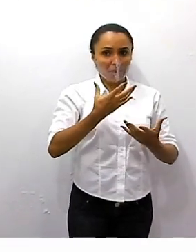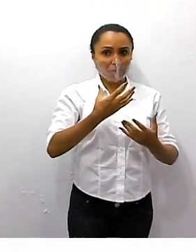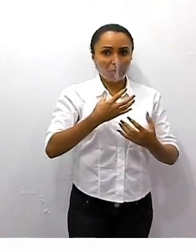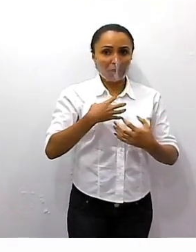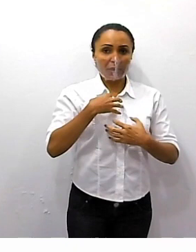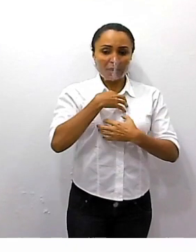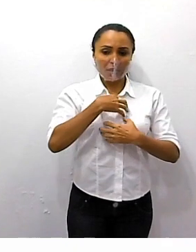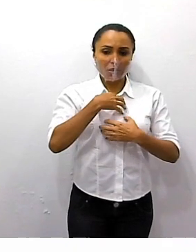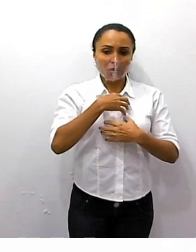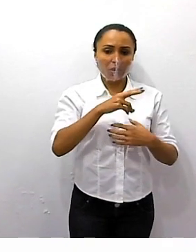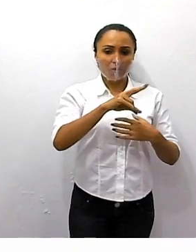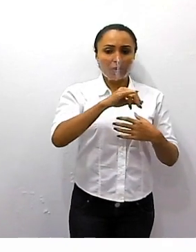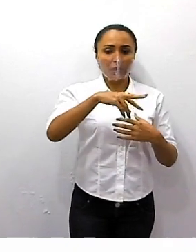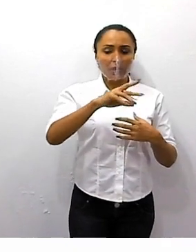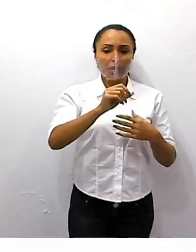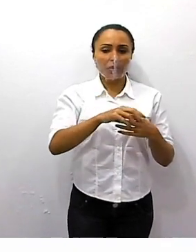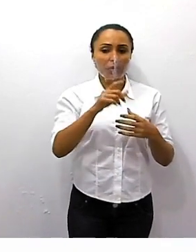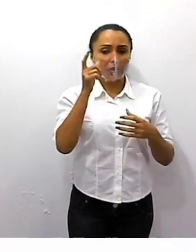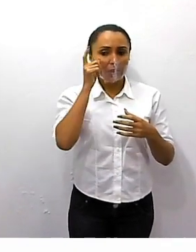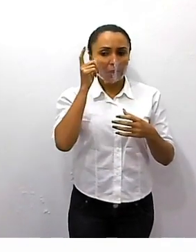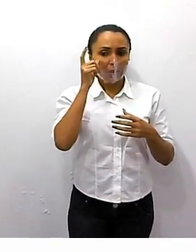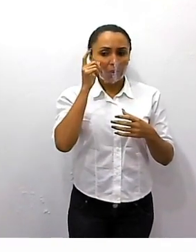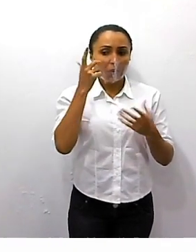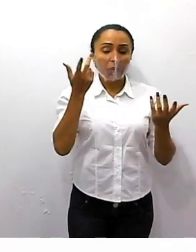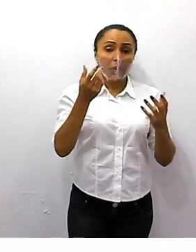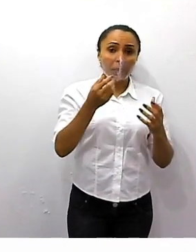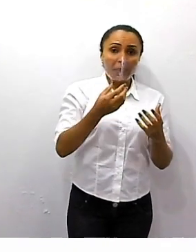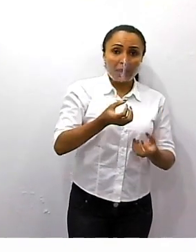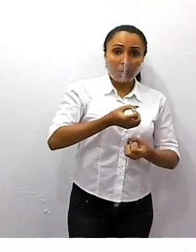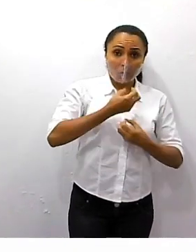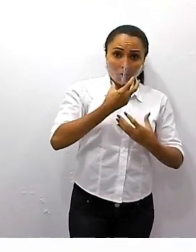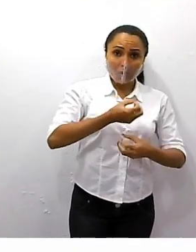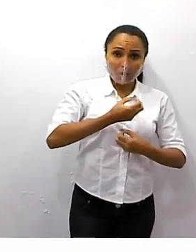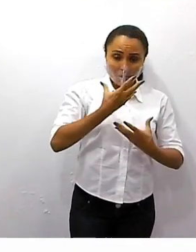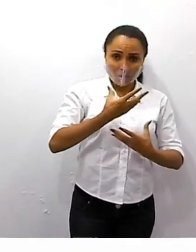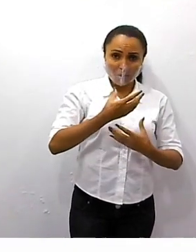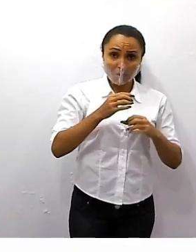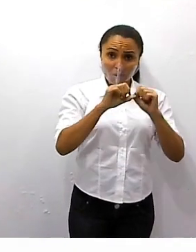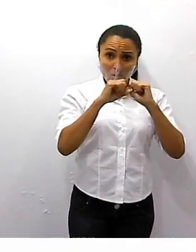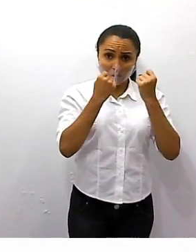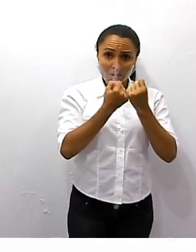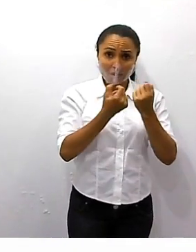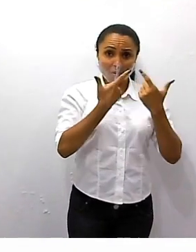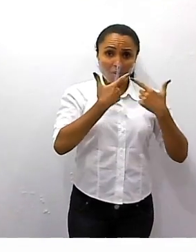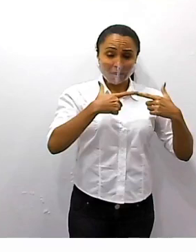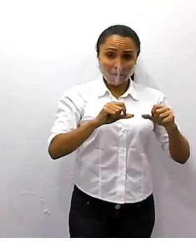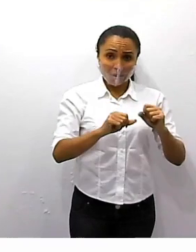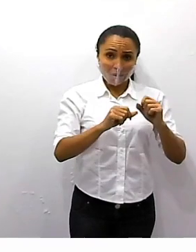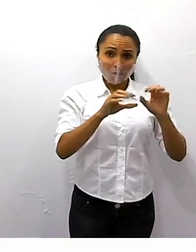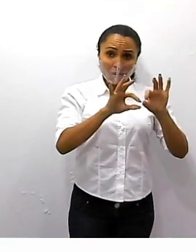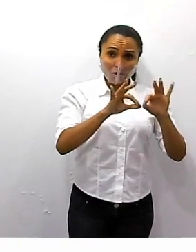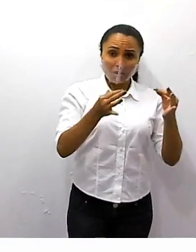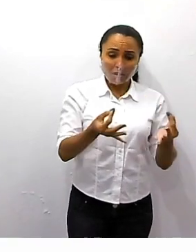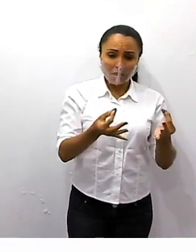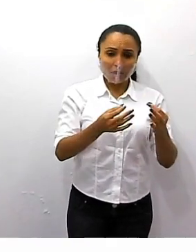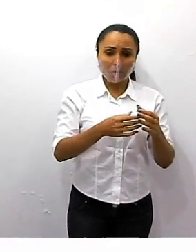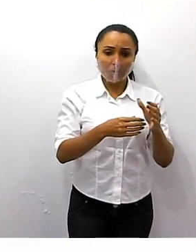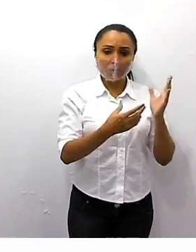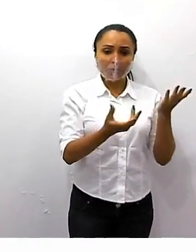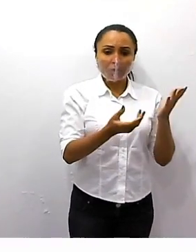sensual, Vinícius interessou-se também pela poesia social. Utilizando uma linguagem simples e direta, o poeta manifestou